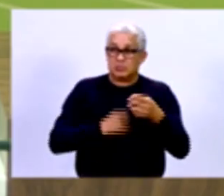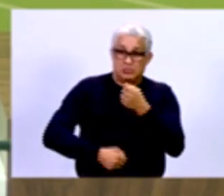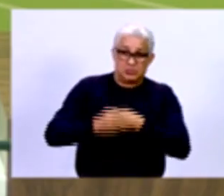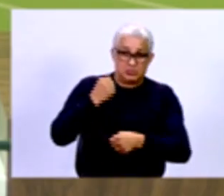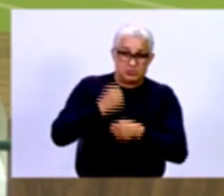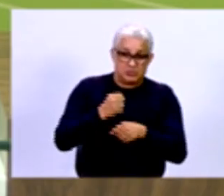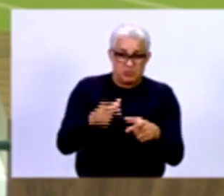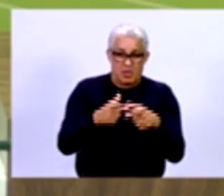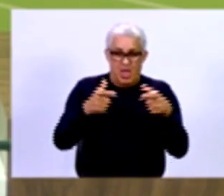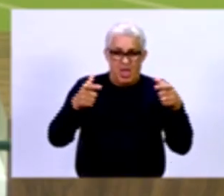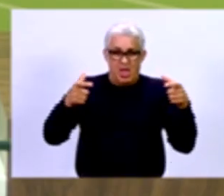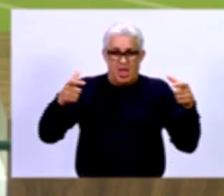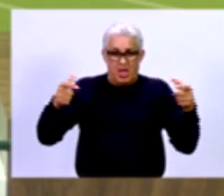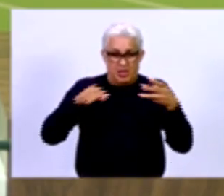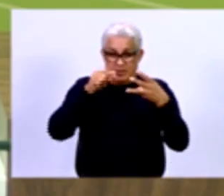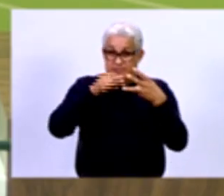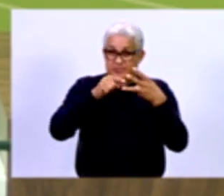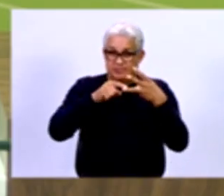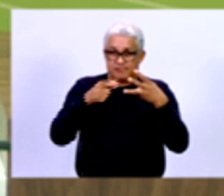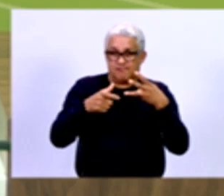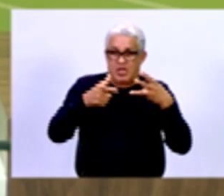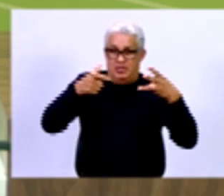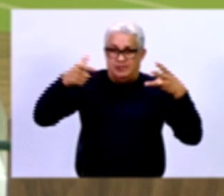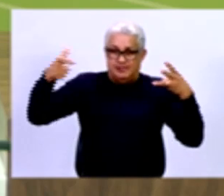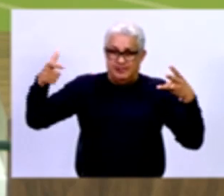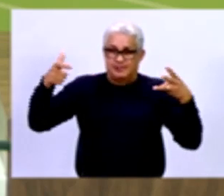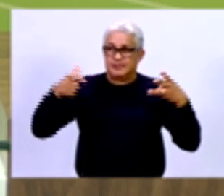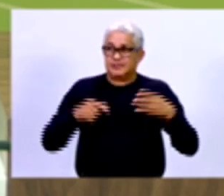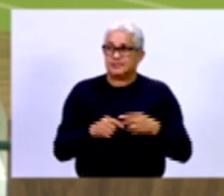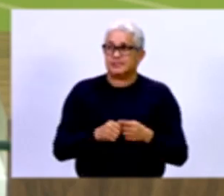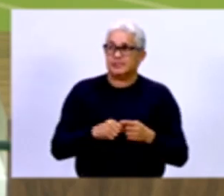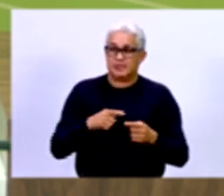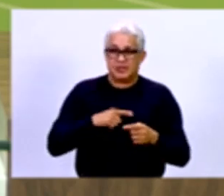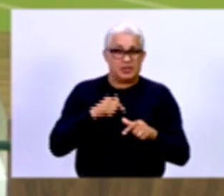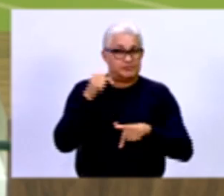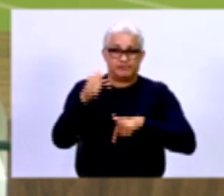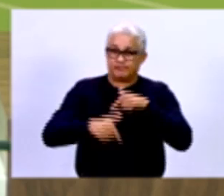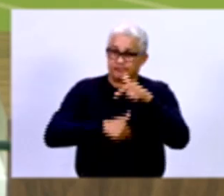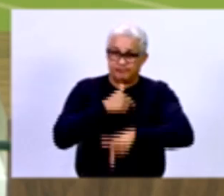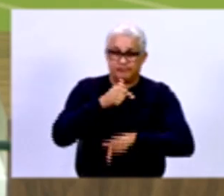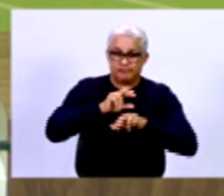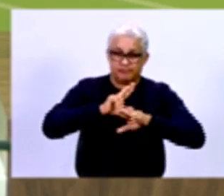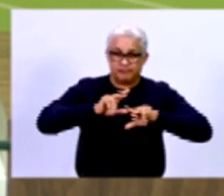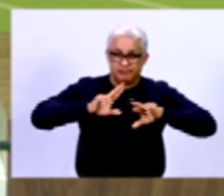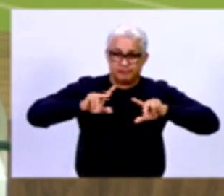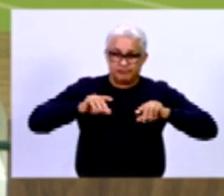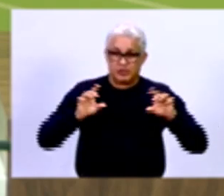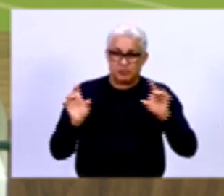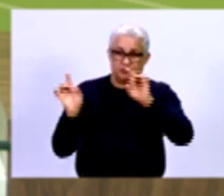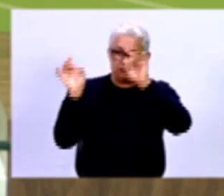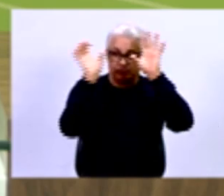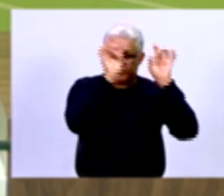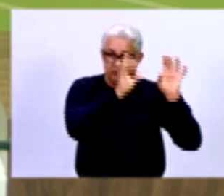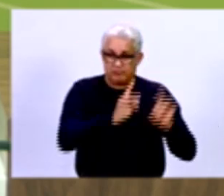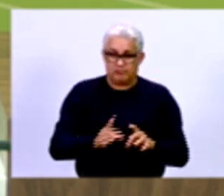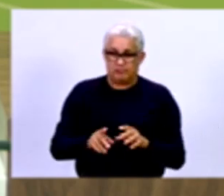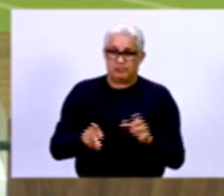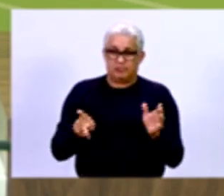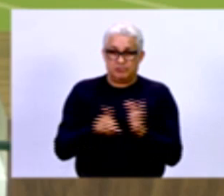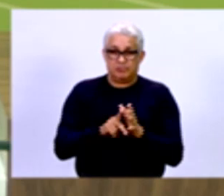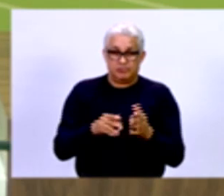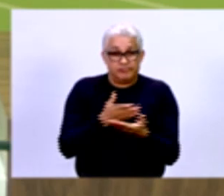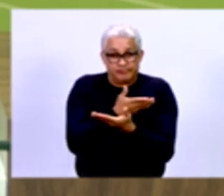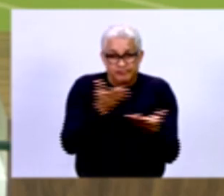grande crescimento desse setor terciário na economia. Cada vez mais nós temos muitos serviços muito especializados na nossa